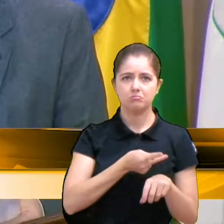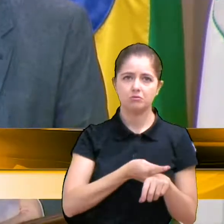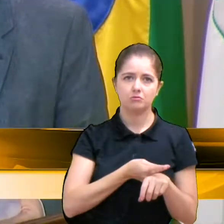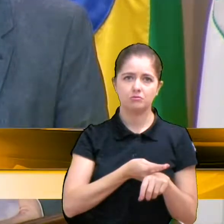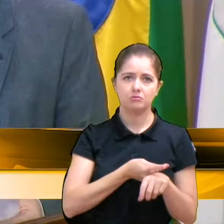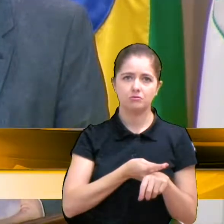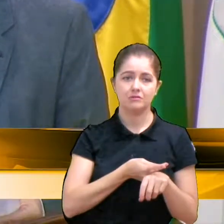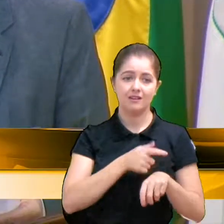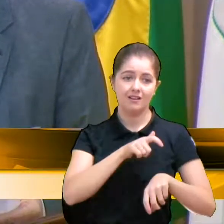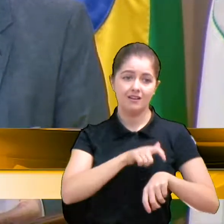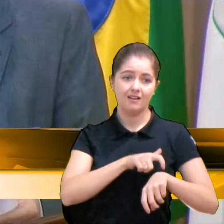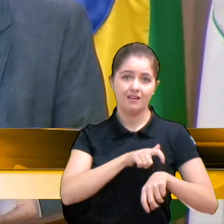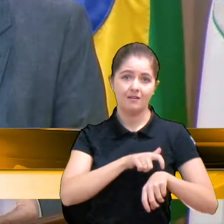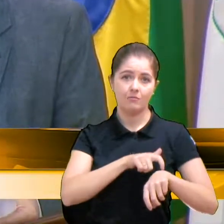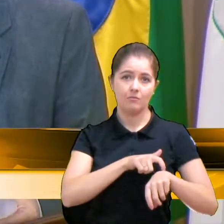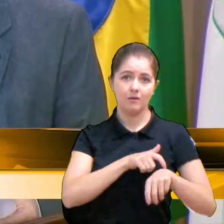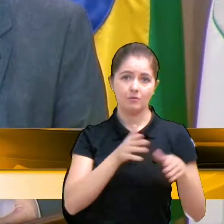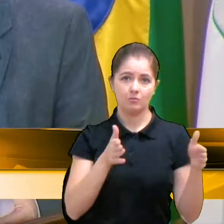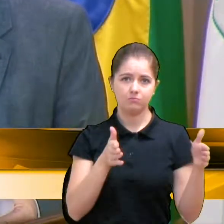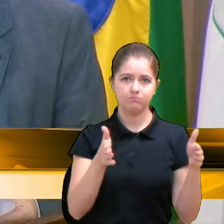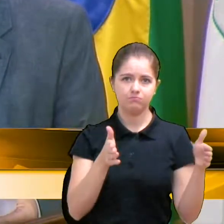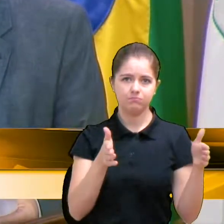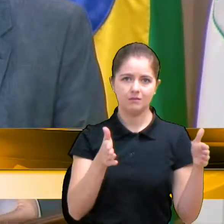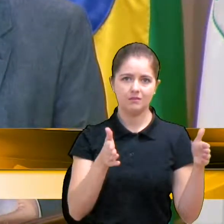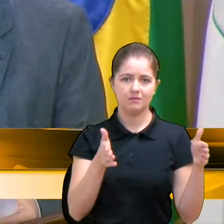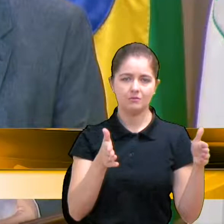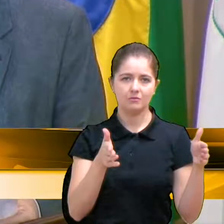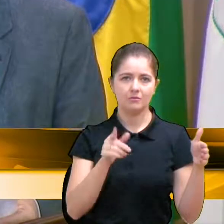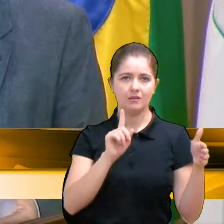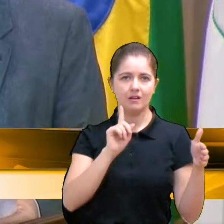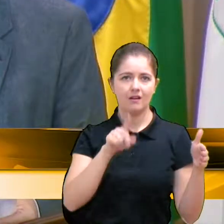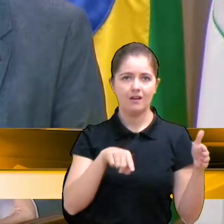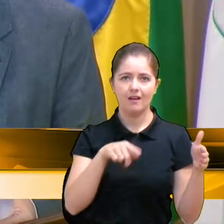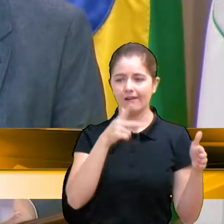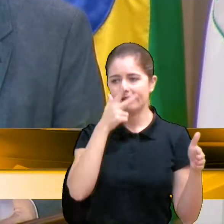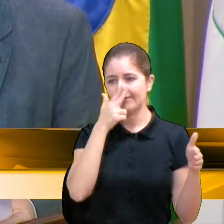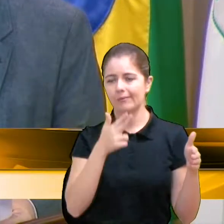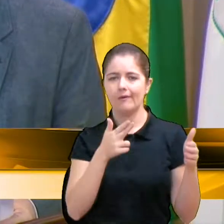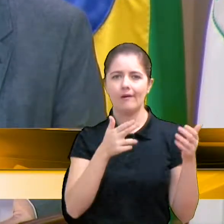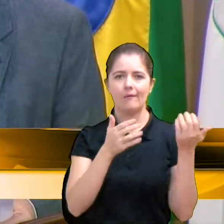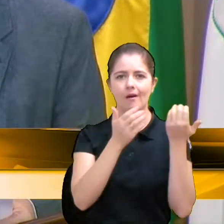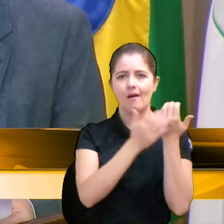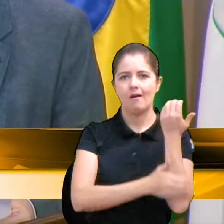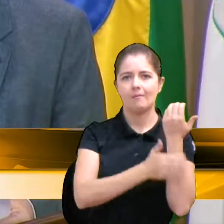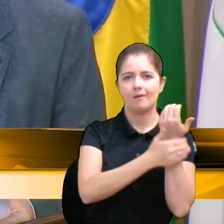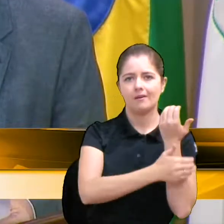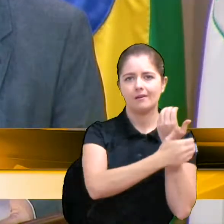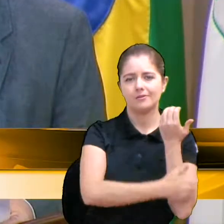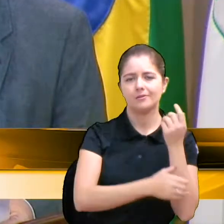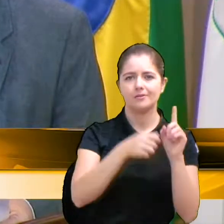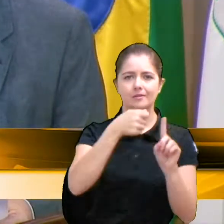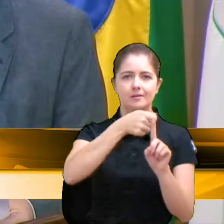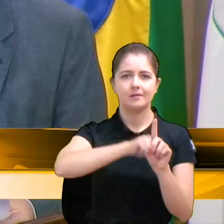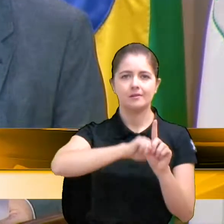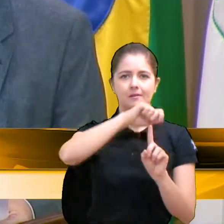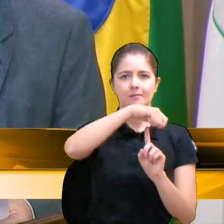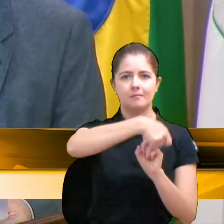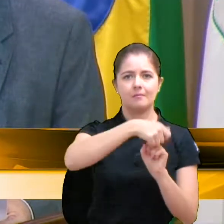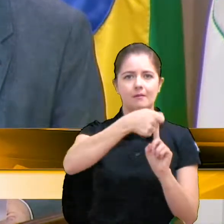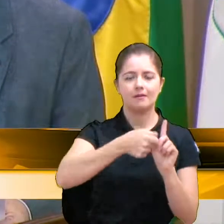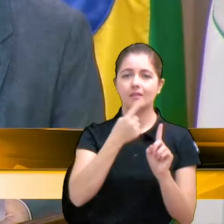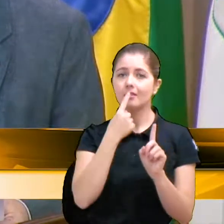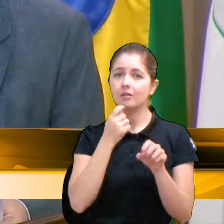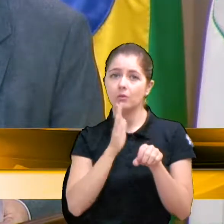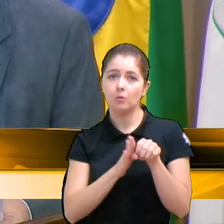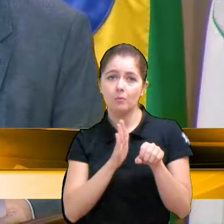Na época, geralmente se traz aqueles produtos como o abacaxi, a banana, o tomate, em épocas que não tem